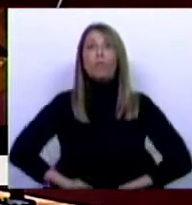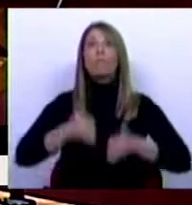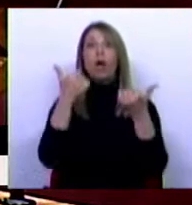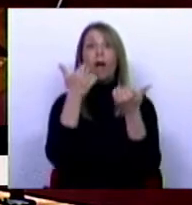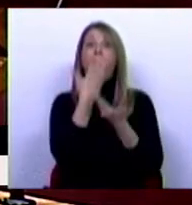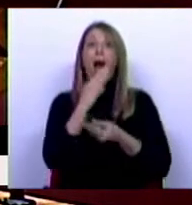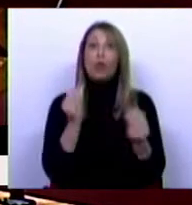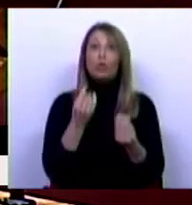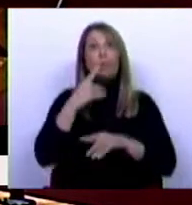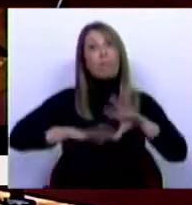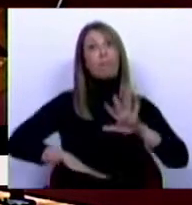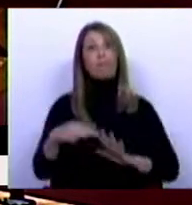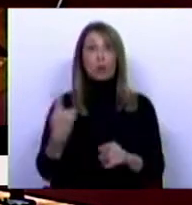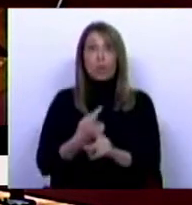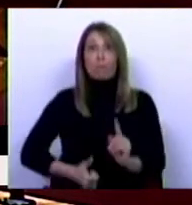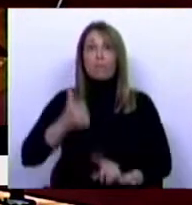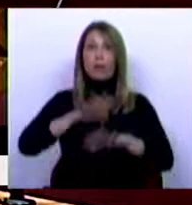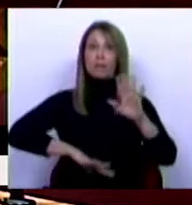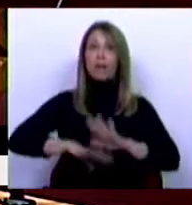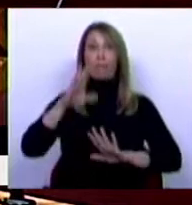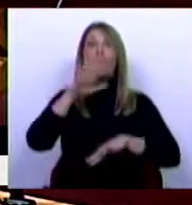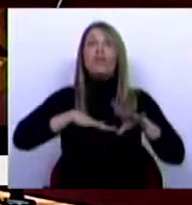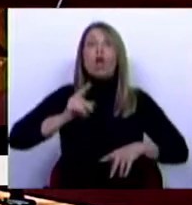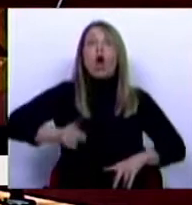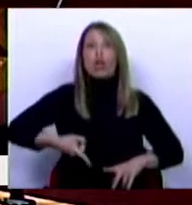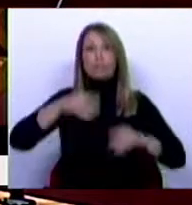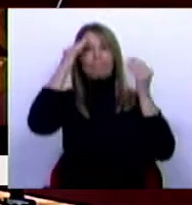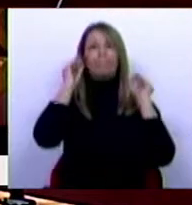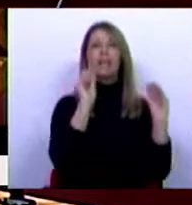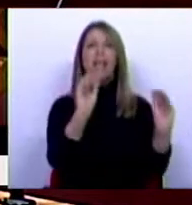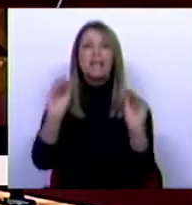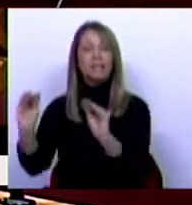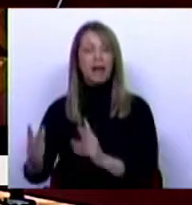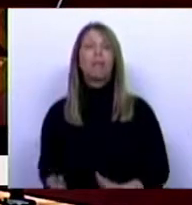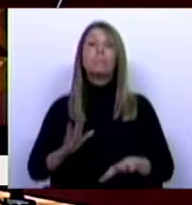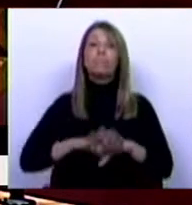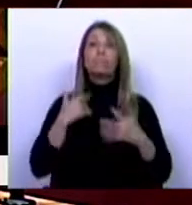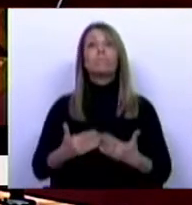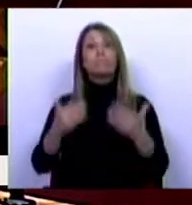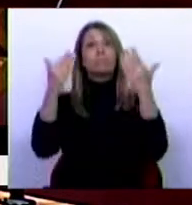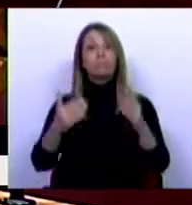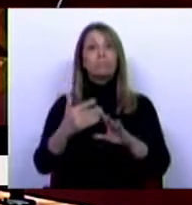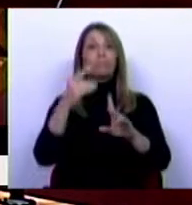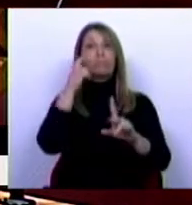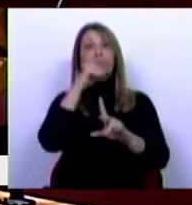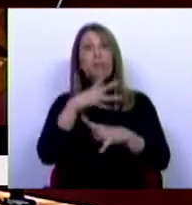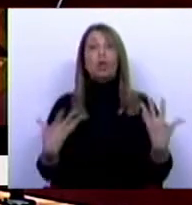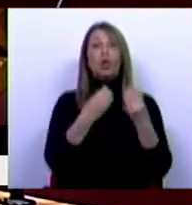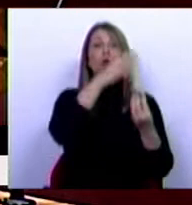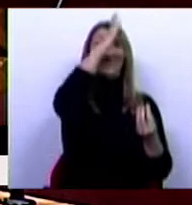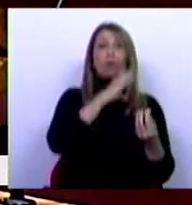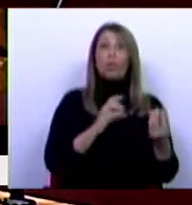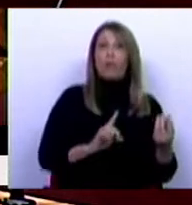ensinar. Por isso, mais uma vez, saudamos os professores que estiveram não do lado do governo, mas do lado do país e em defesa